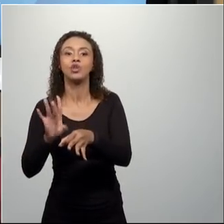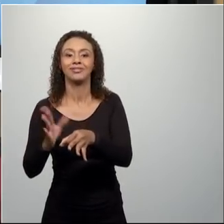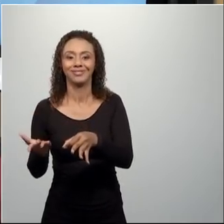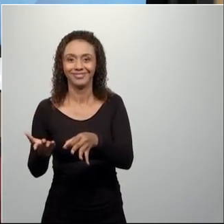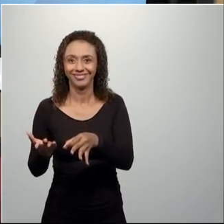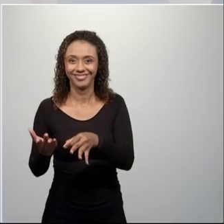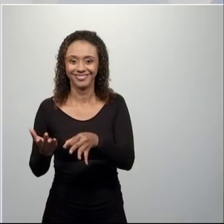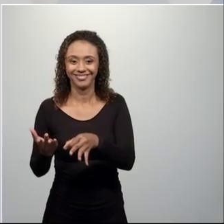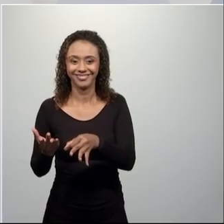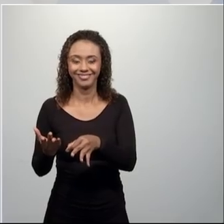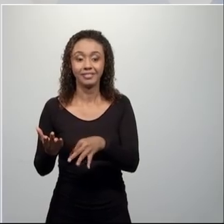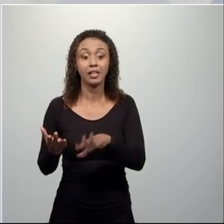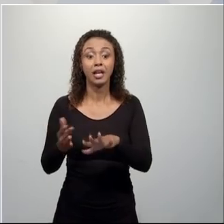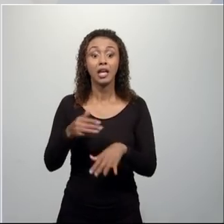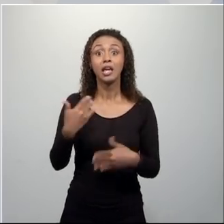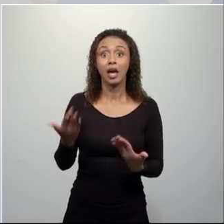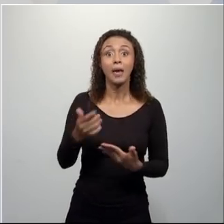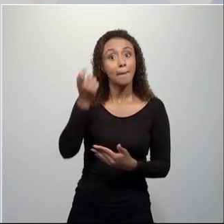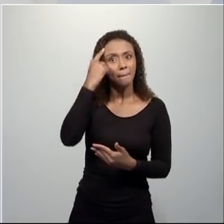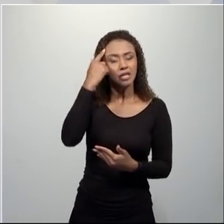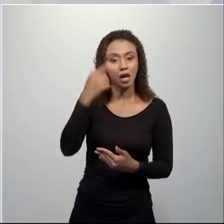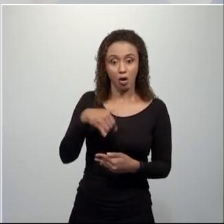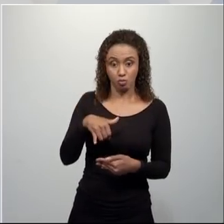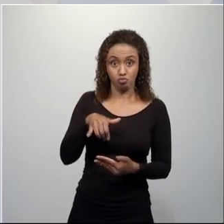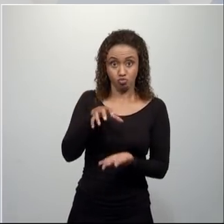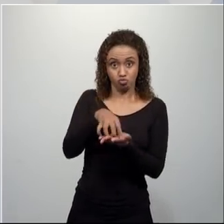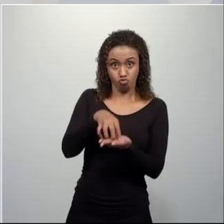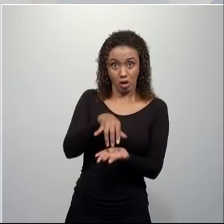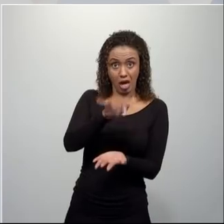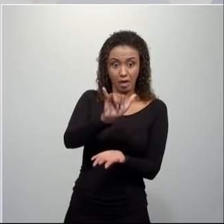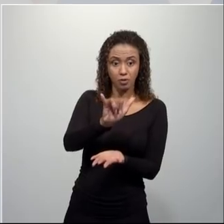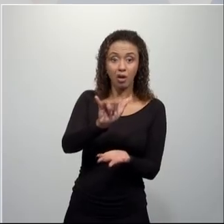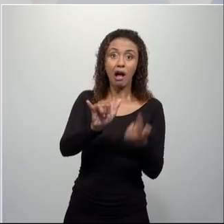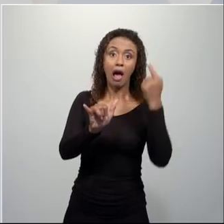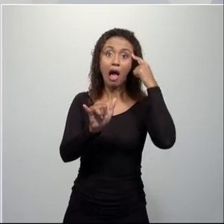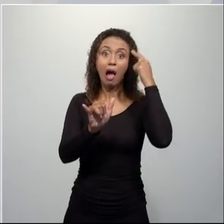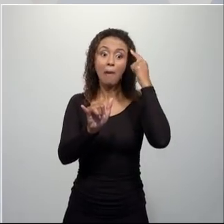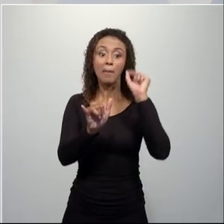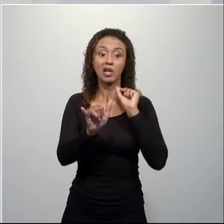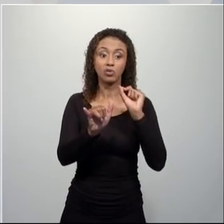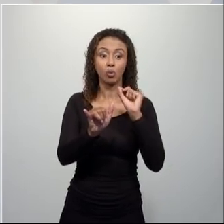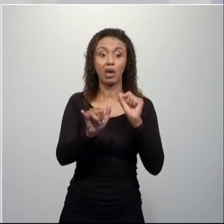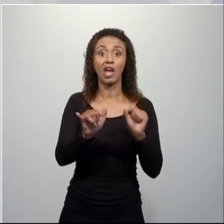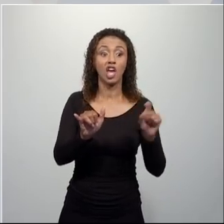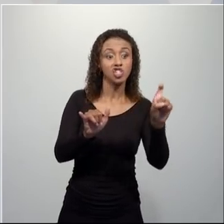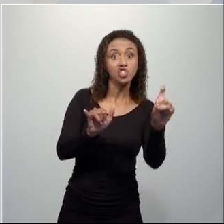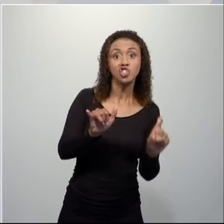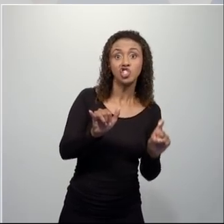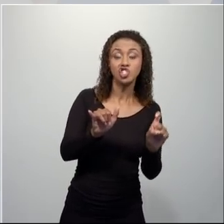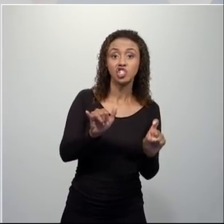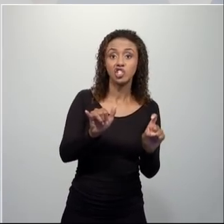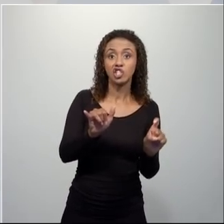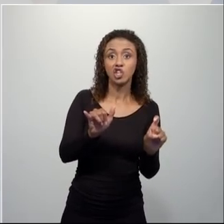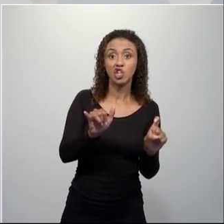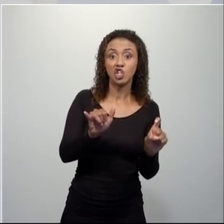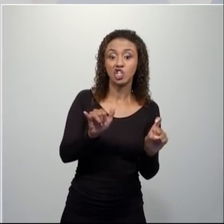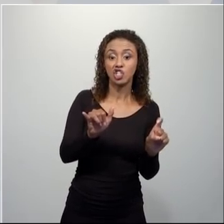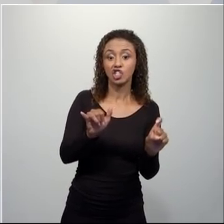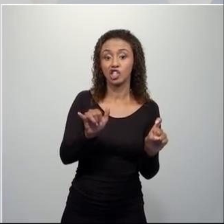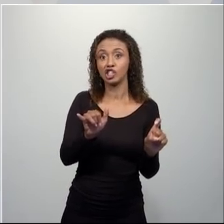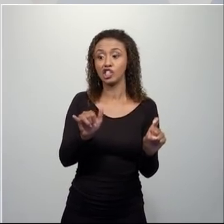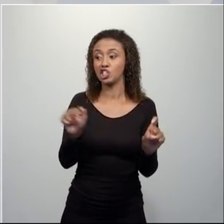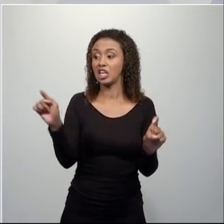então por exemplo do ponto de vista do novo ypsilon parece que o x que está conversando com z e não um fim o usuário final